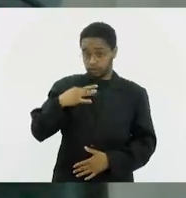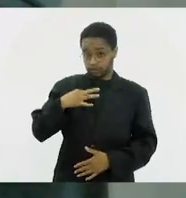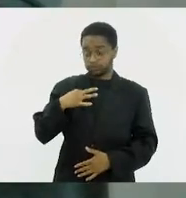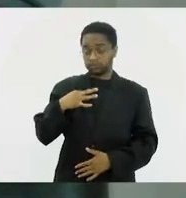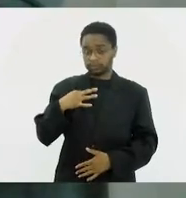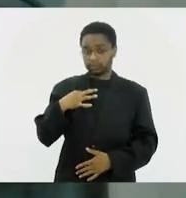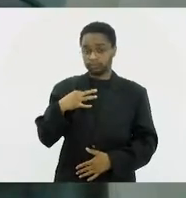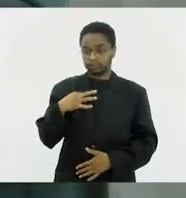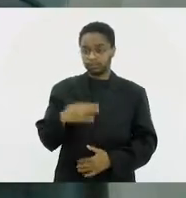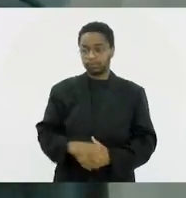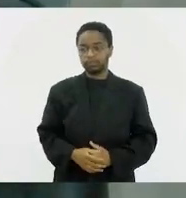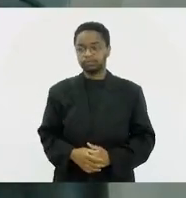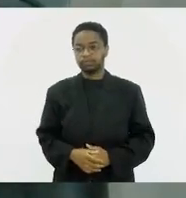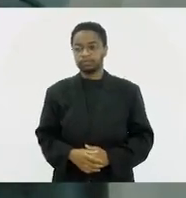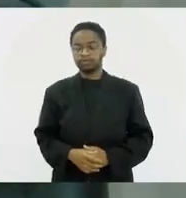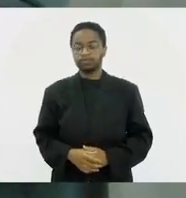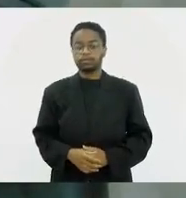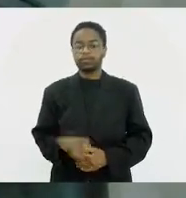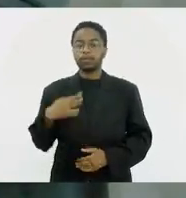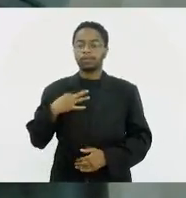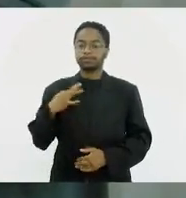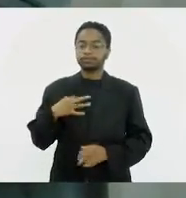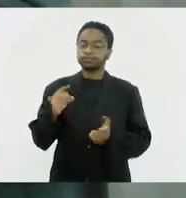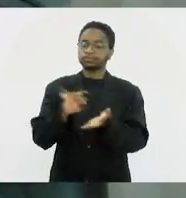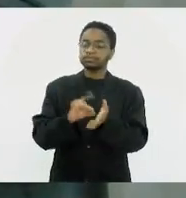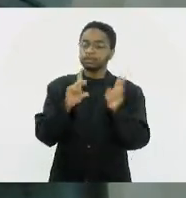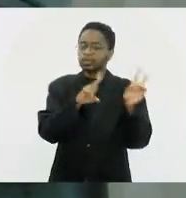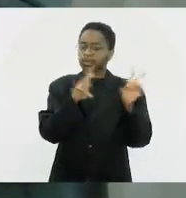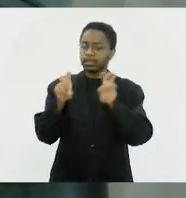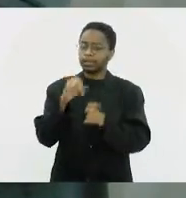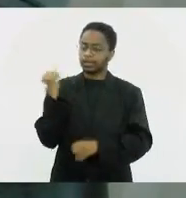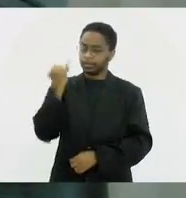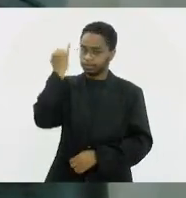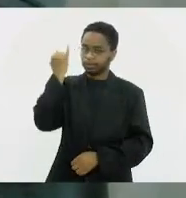O voluntariado é um tema importantíssimo.